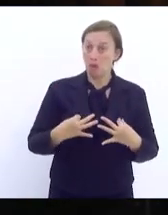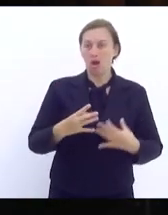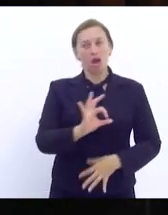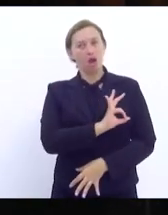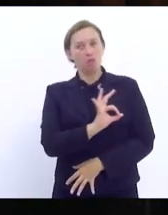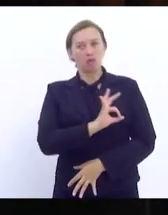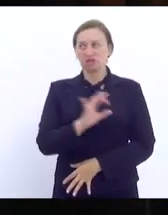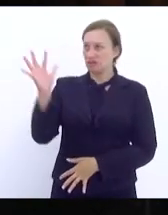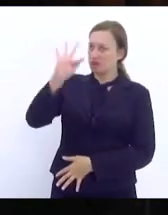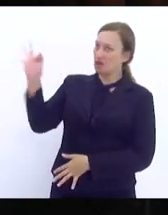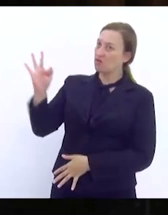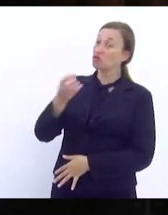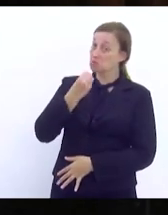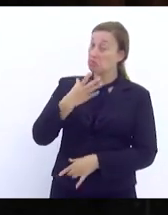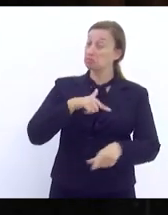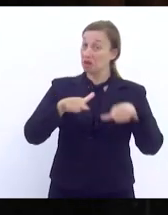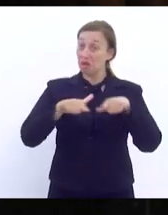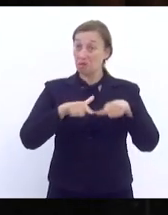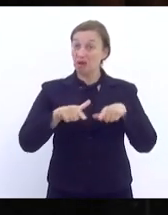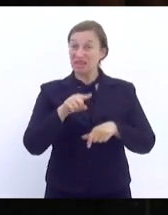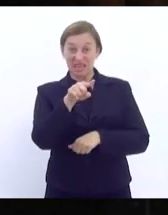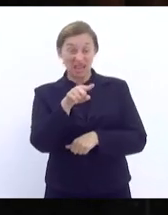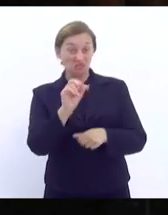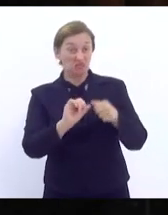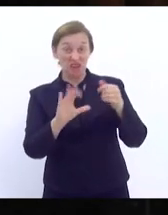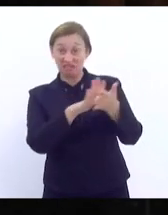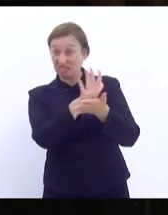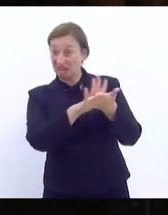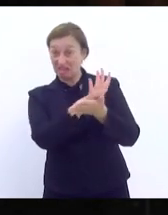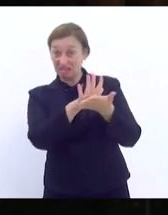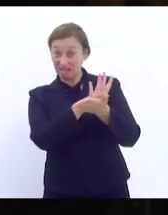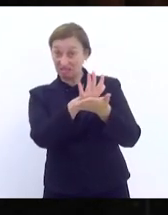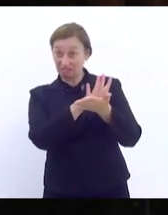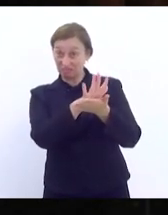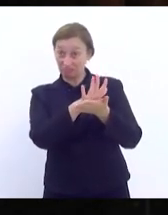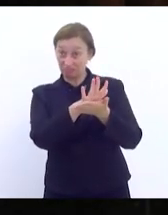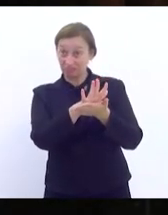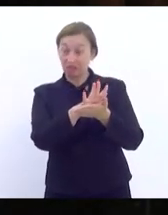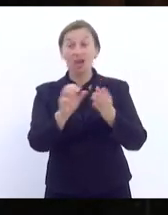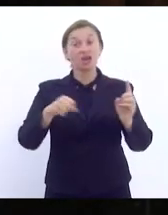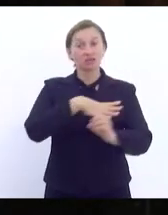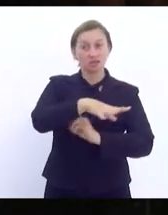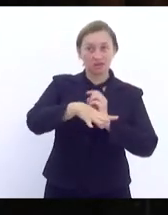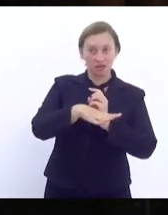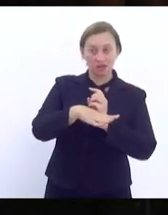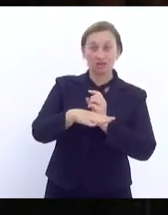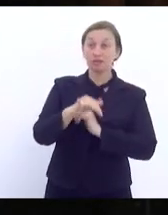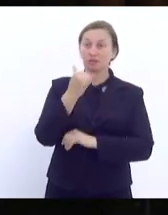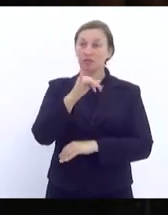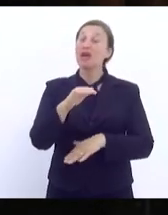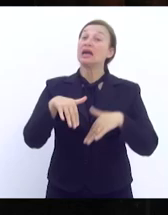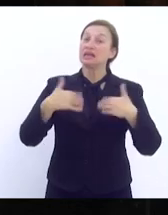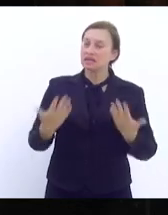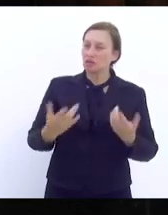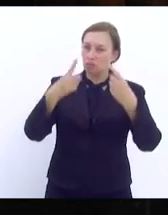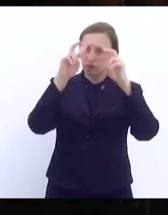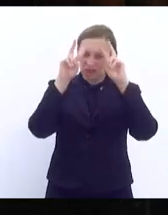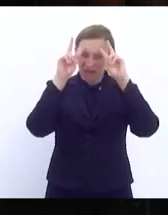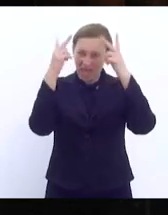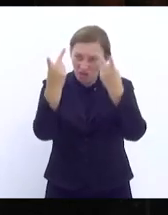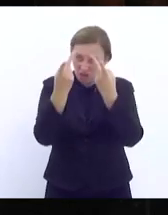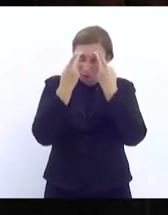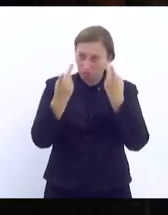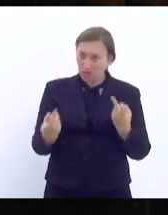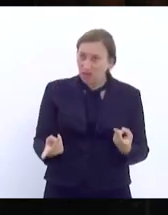já faz o trabalho dela muito bem feito dele que não tem sido adequado a sociedade Fluminense Então essa revolta